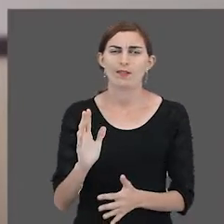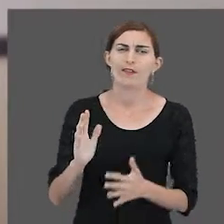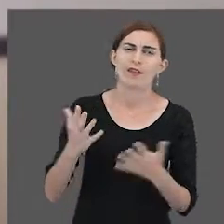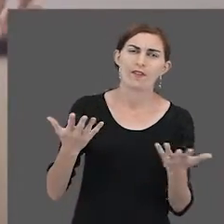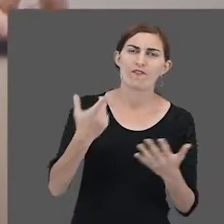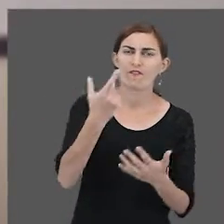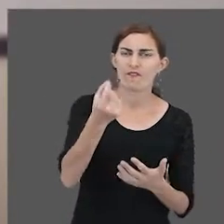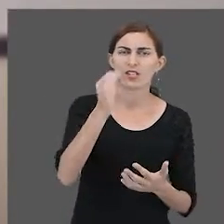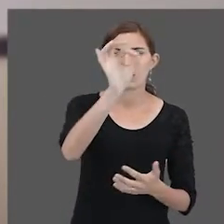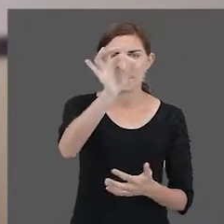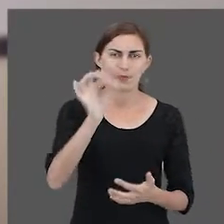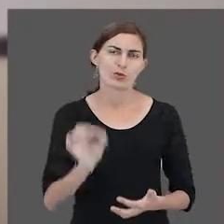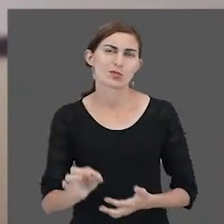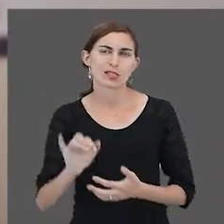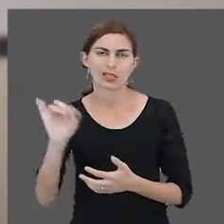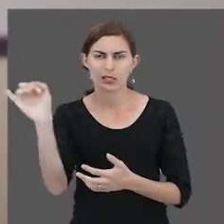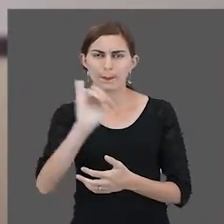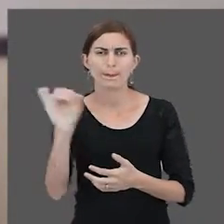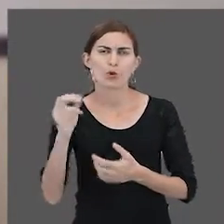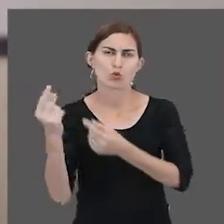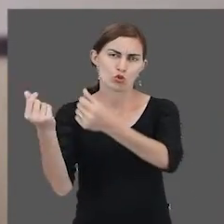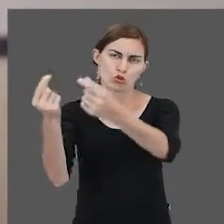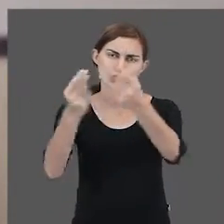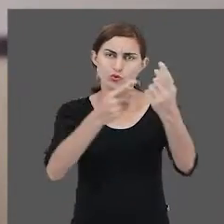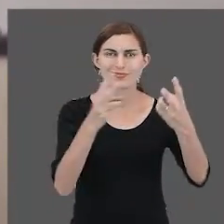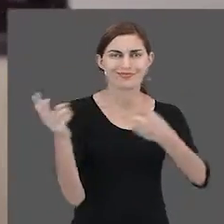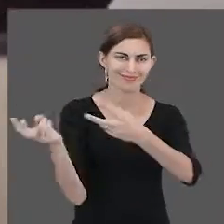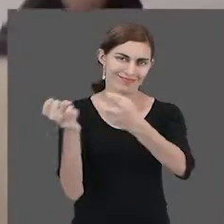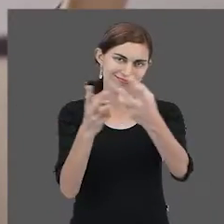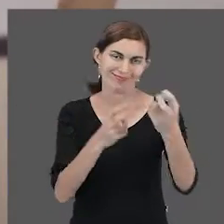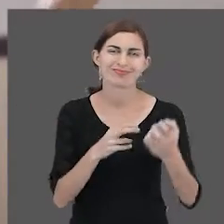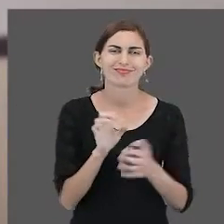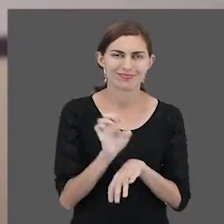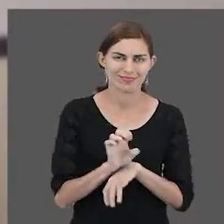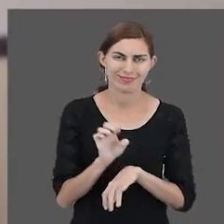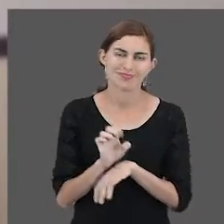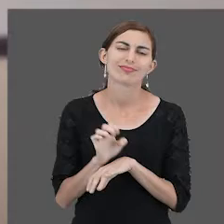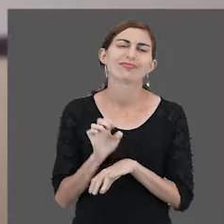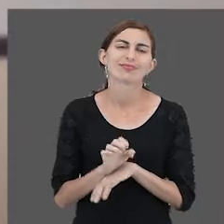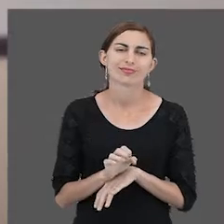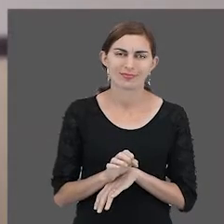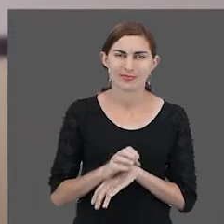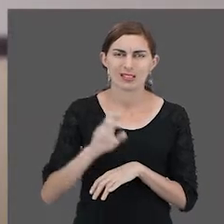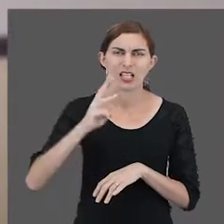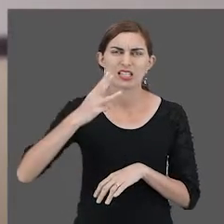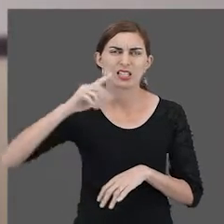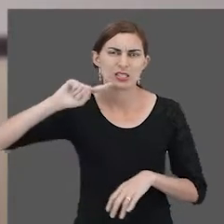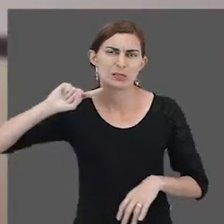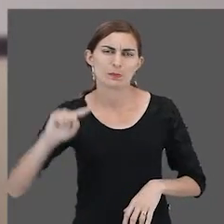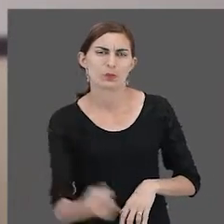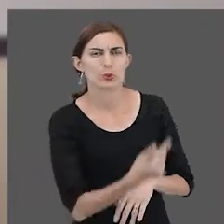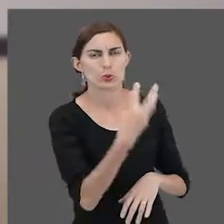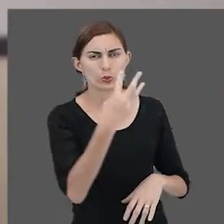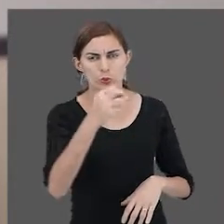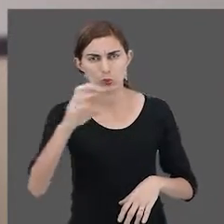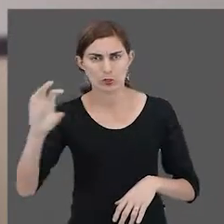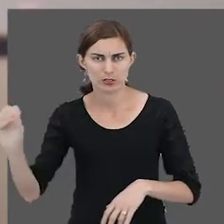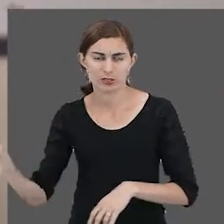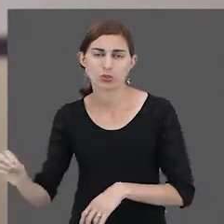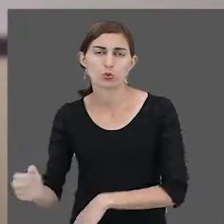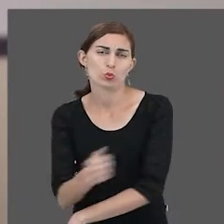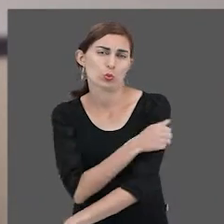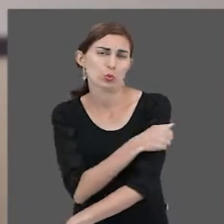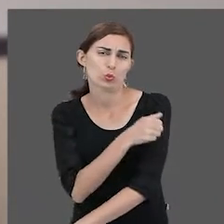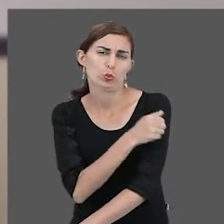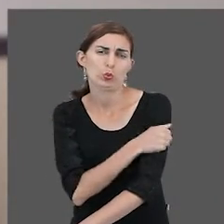ele arrecada 20% dos impostos do estado, que ele tem que encaminhar ao fundo, dá 3 bilhões e 400. E o